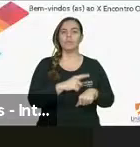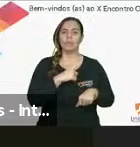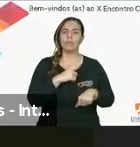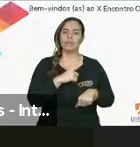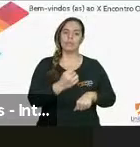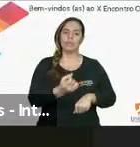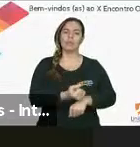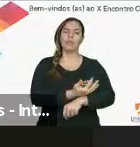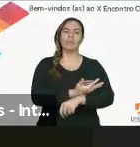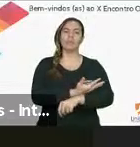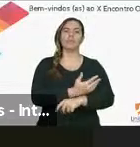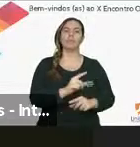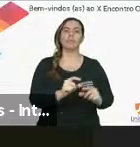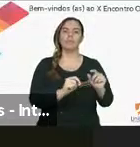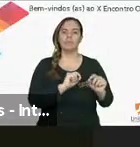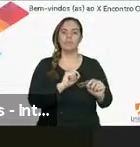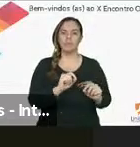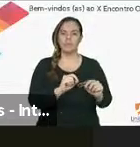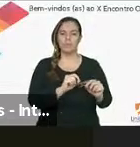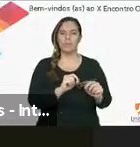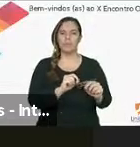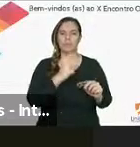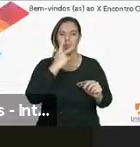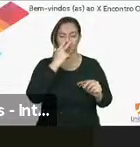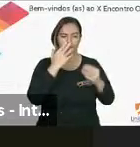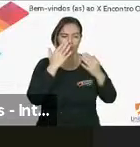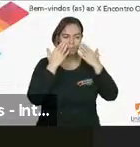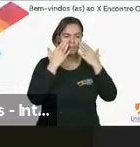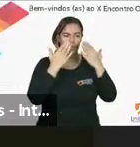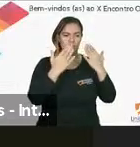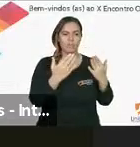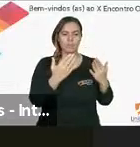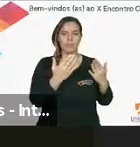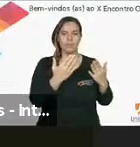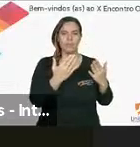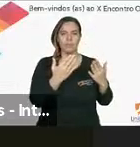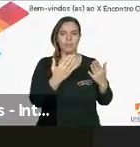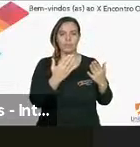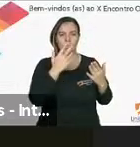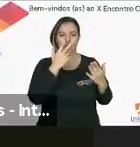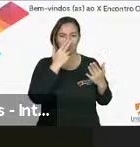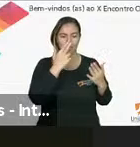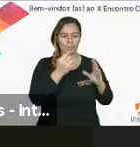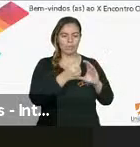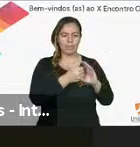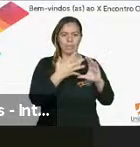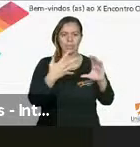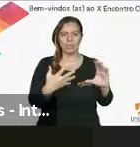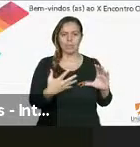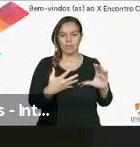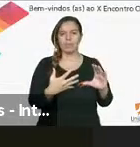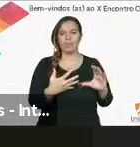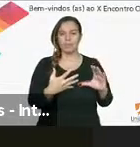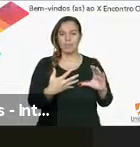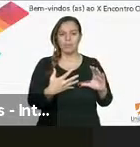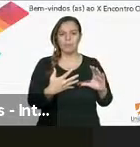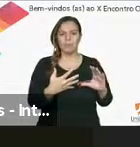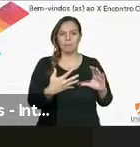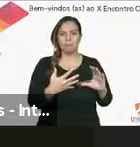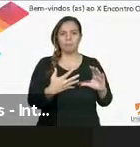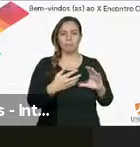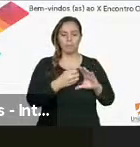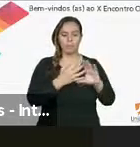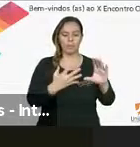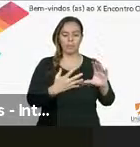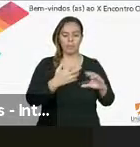emoções elas se apresentam um pouco como uma característica da